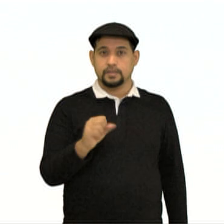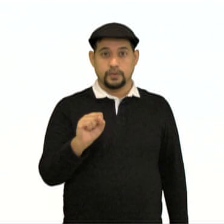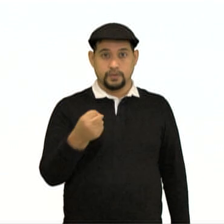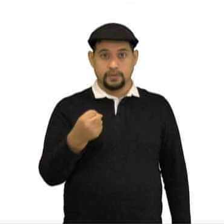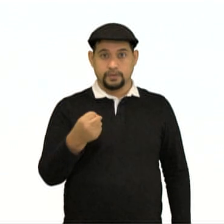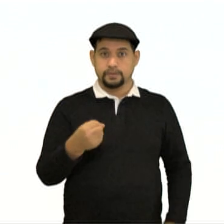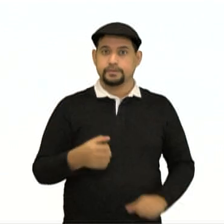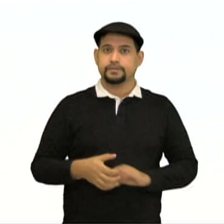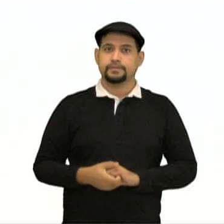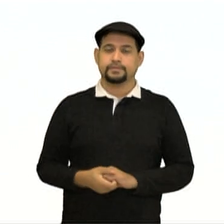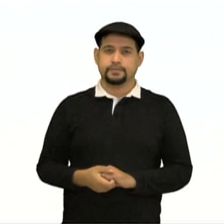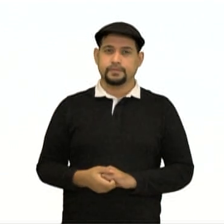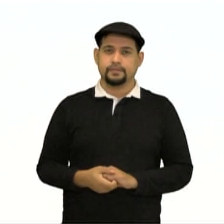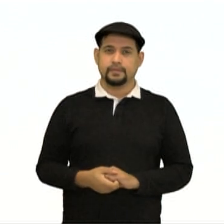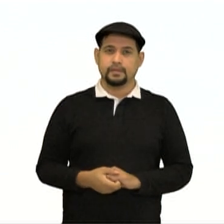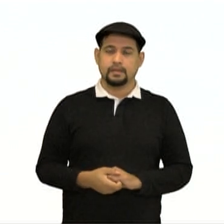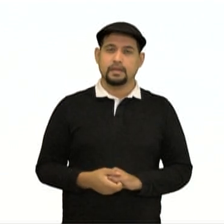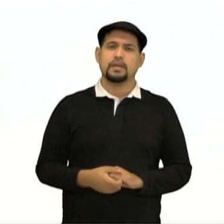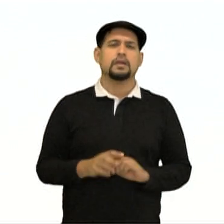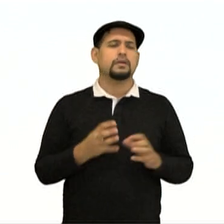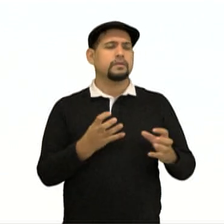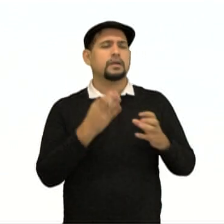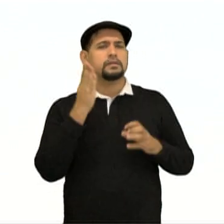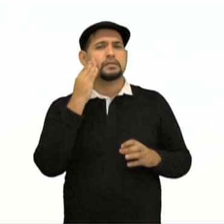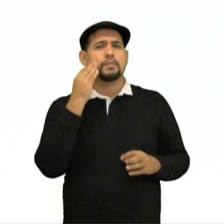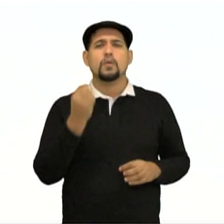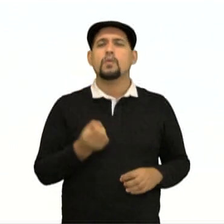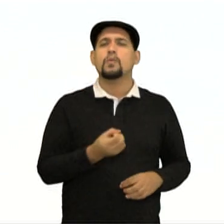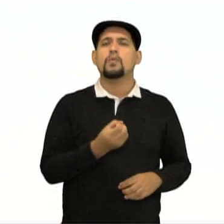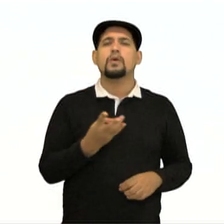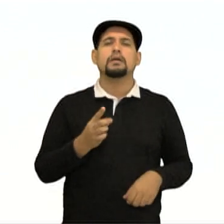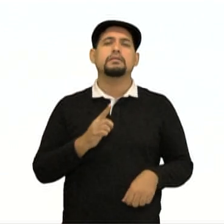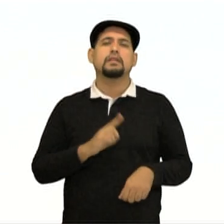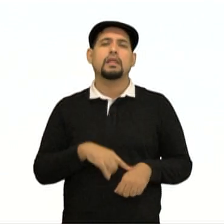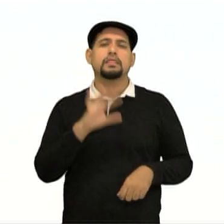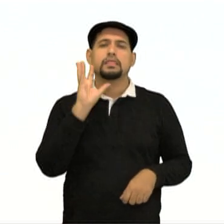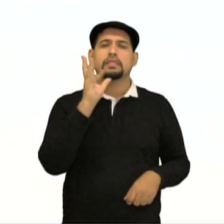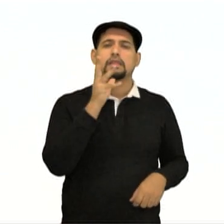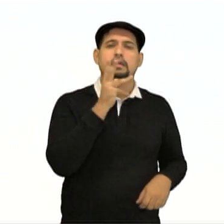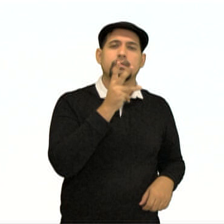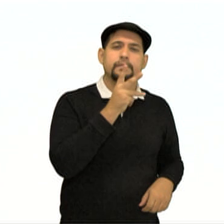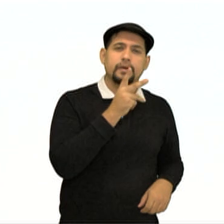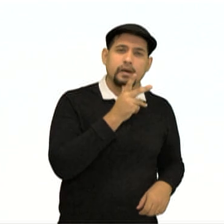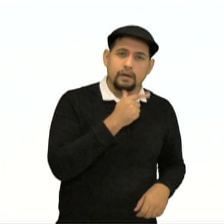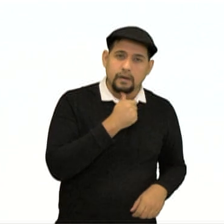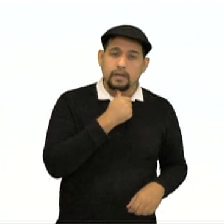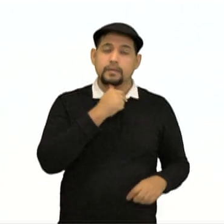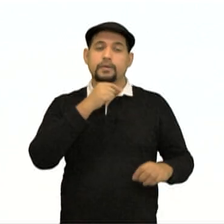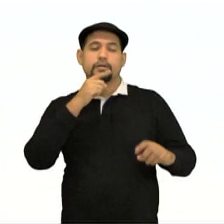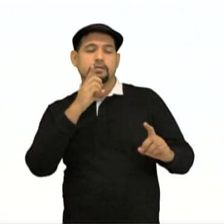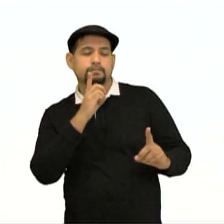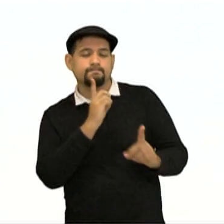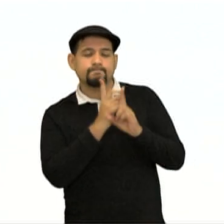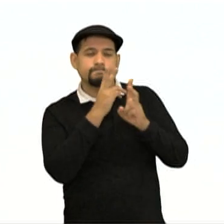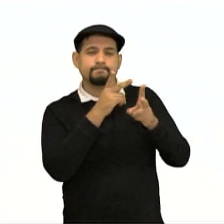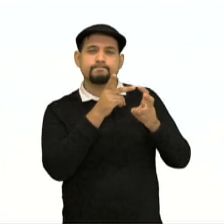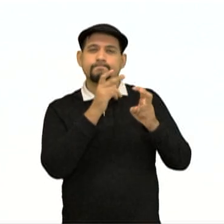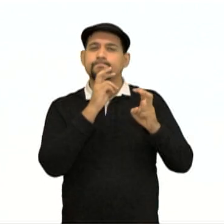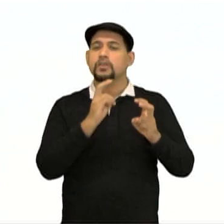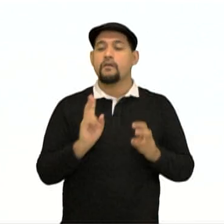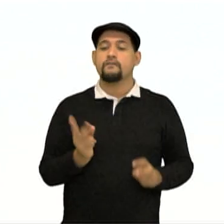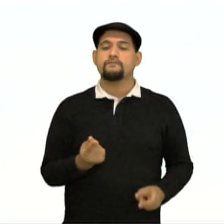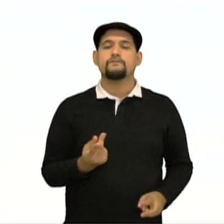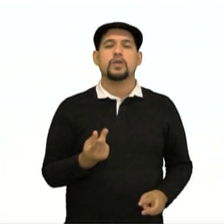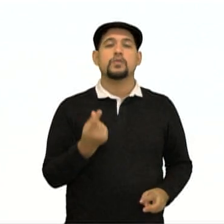1.738,68. Eu quero saber quanto tempo vai demorar para eu atingir este